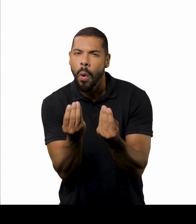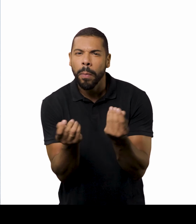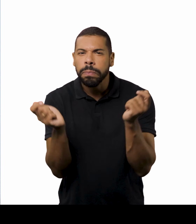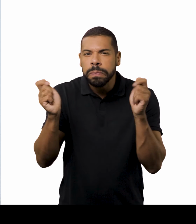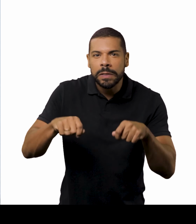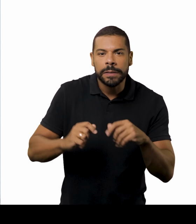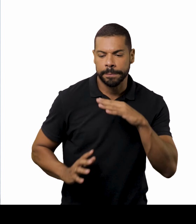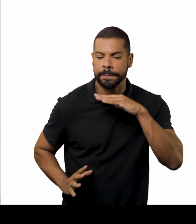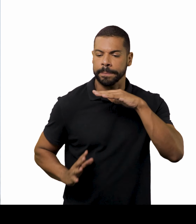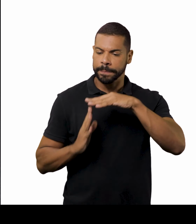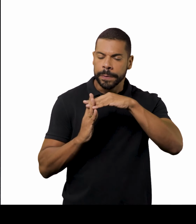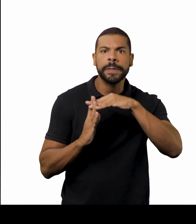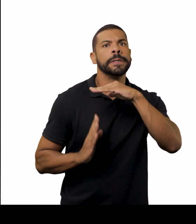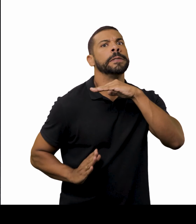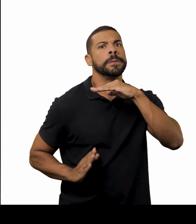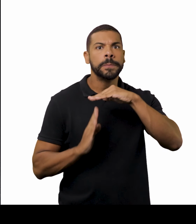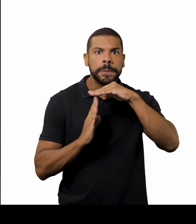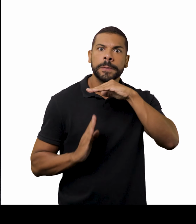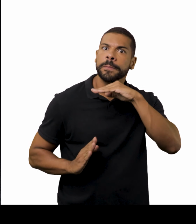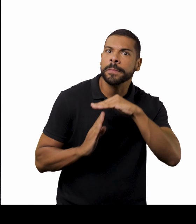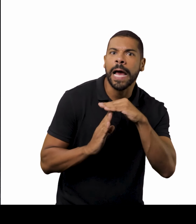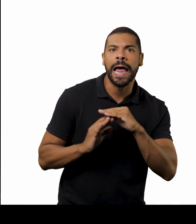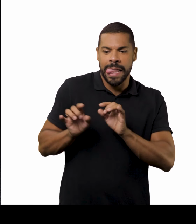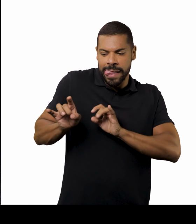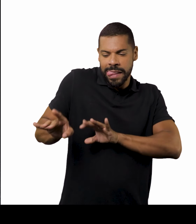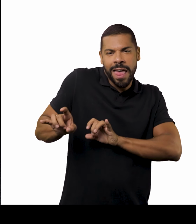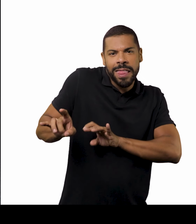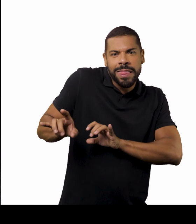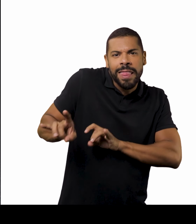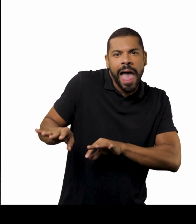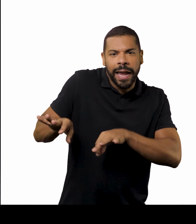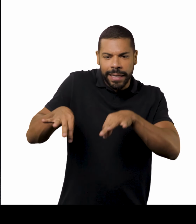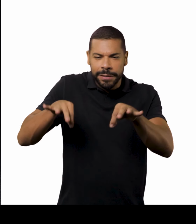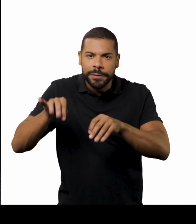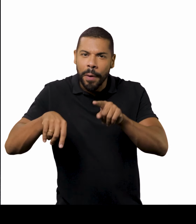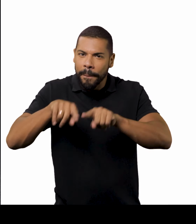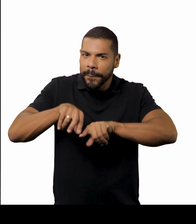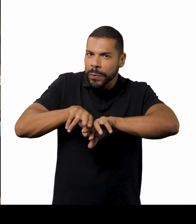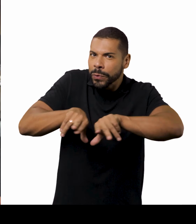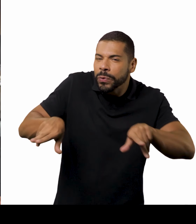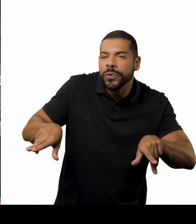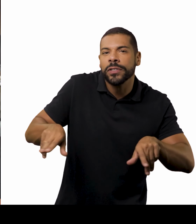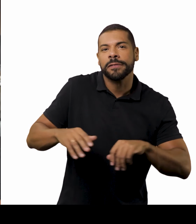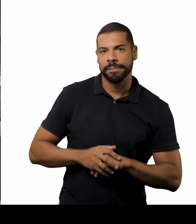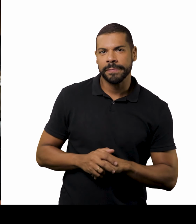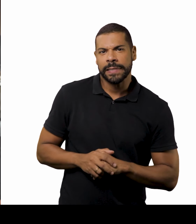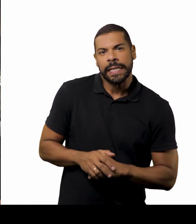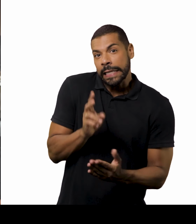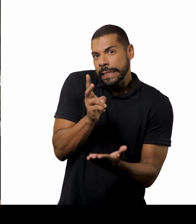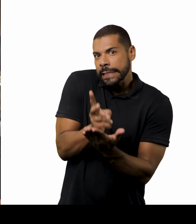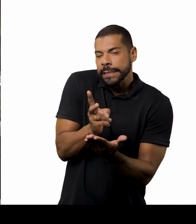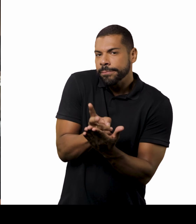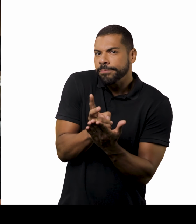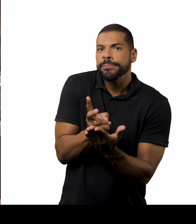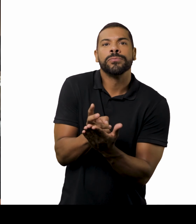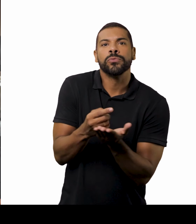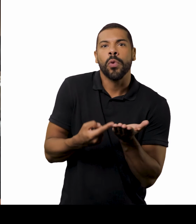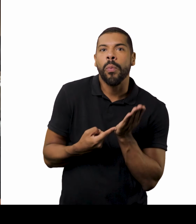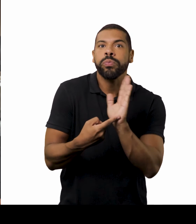no limite, assim, a fundo, assim, na técnica, no material. Sim. A gente se dá